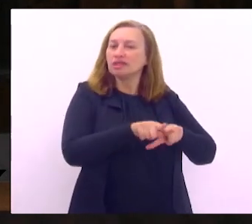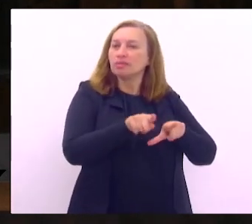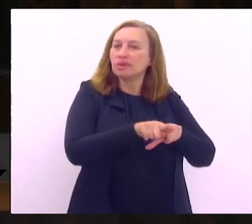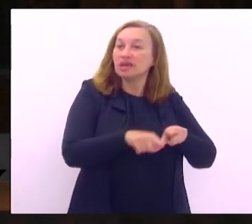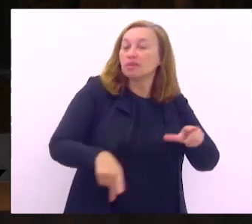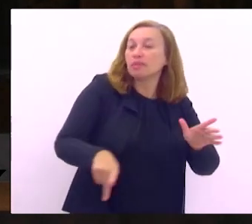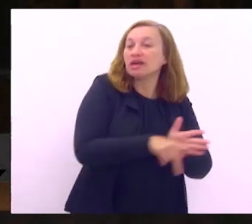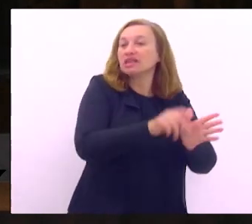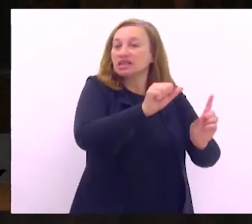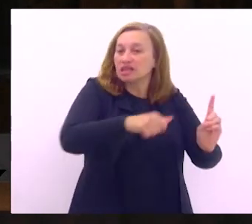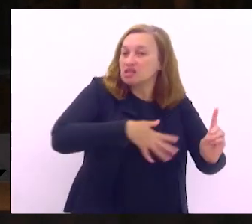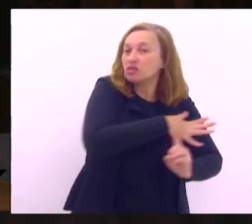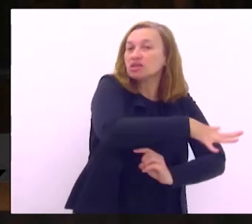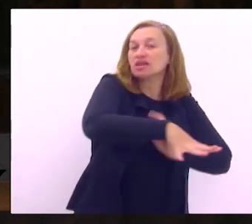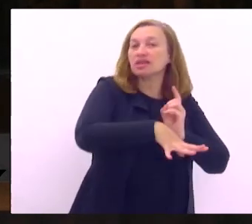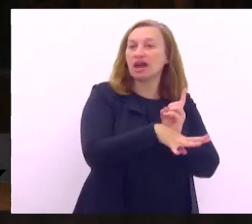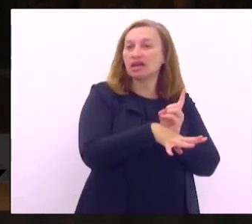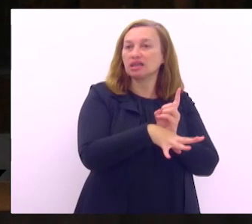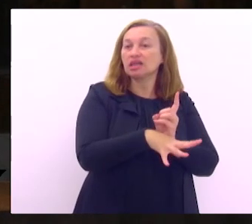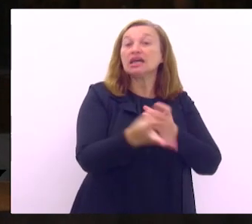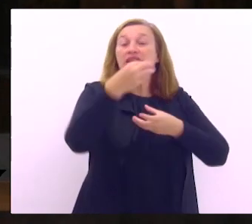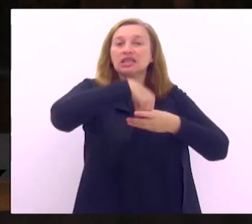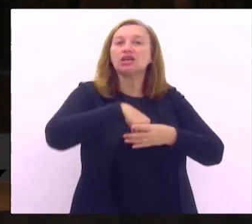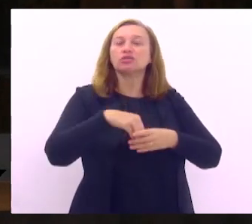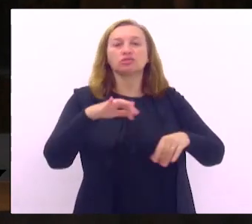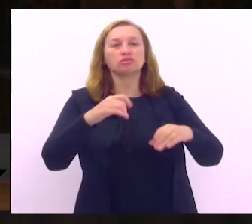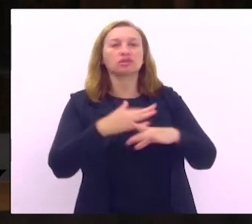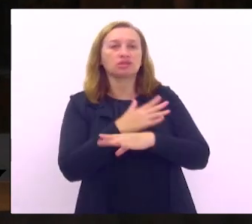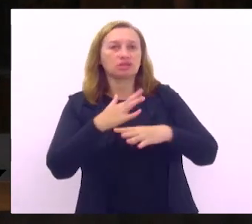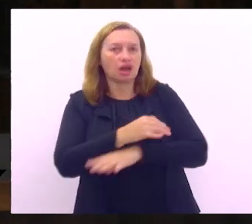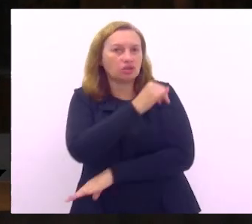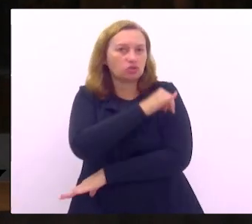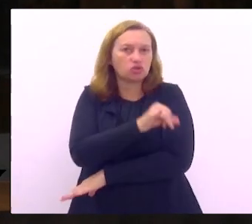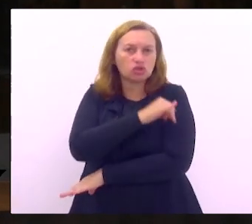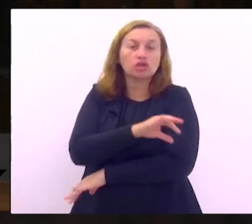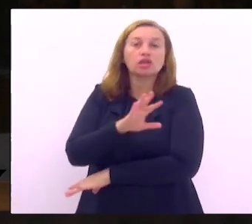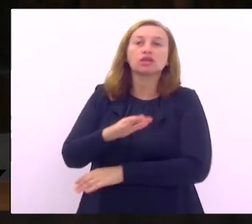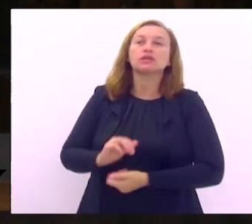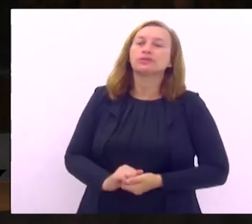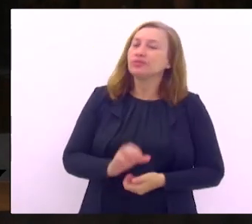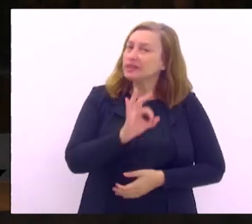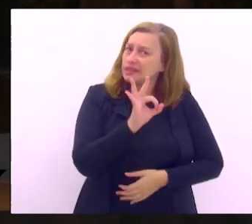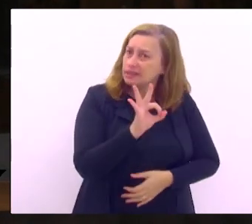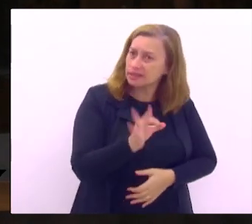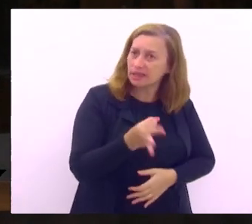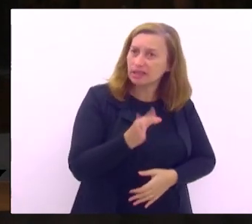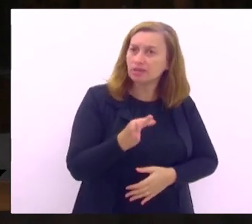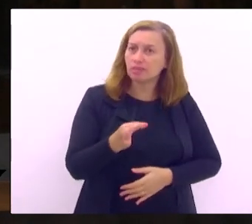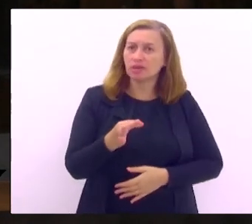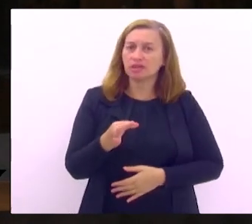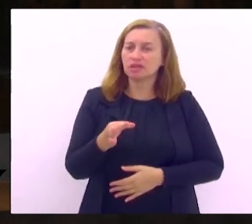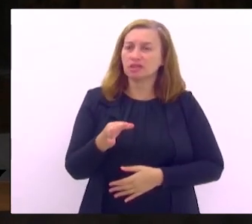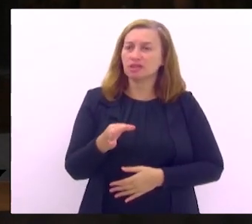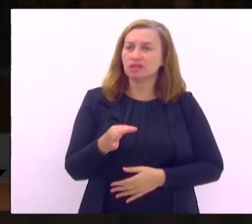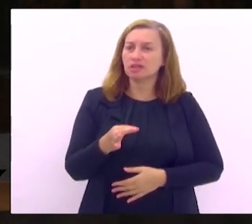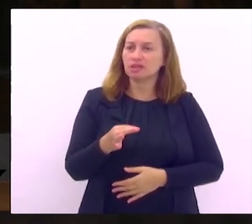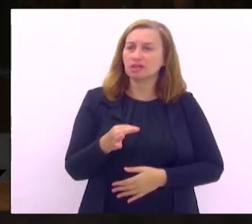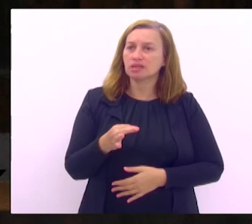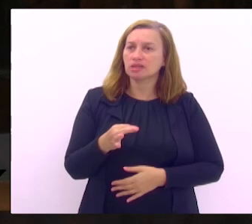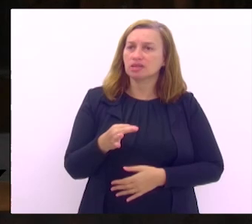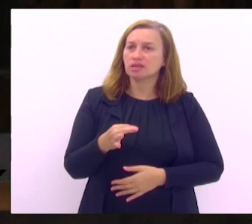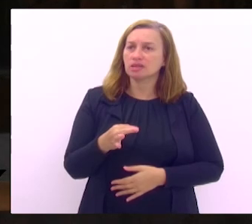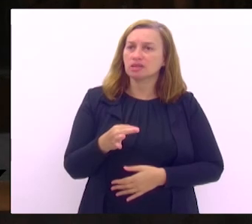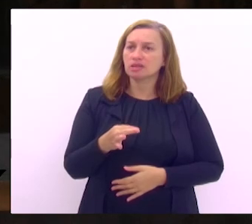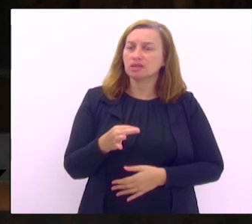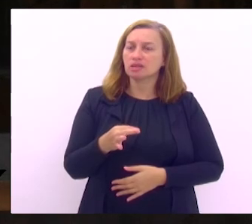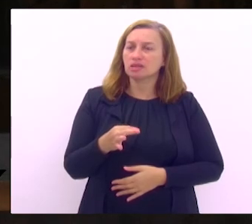social dentro do coração da cidade do Rio de Janeiro e que, portanto, evidentemente, move também o interesse